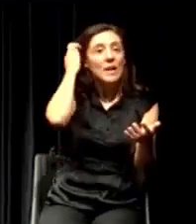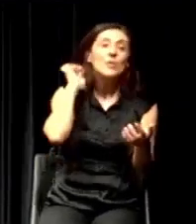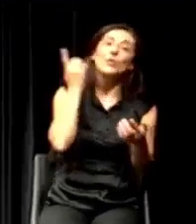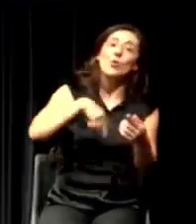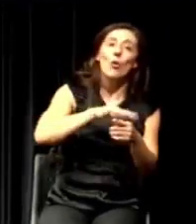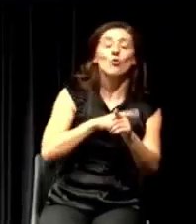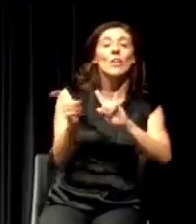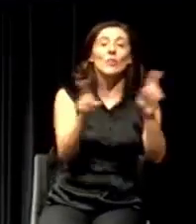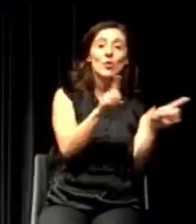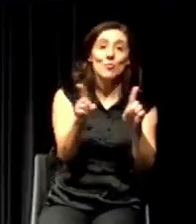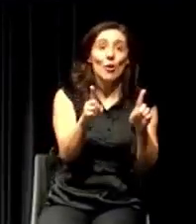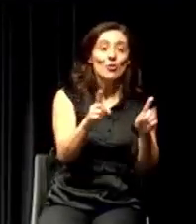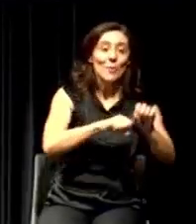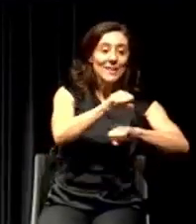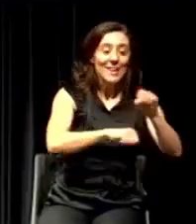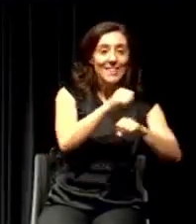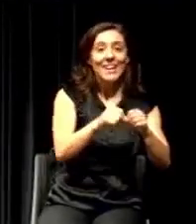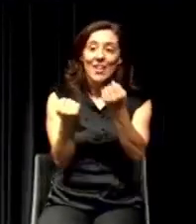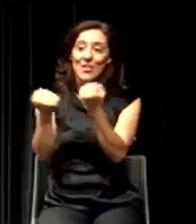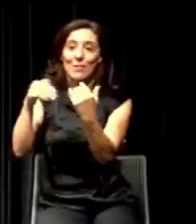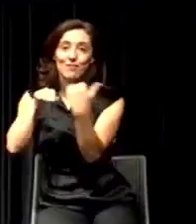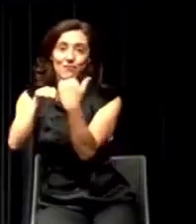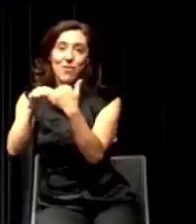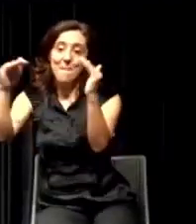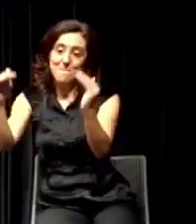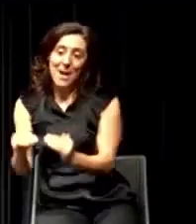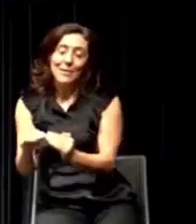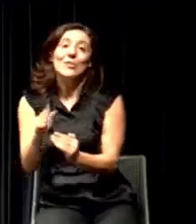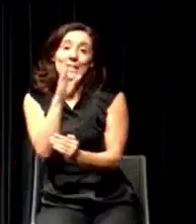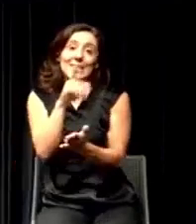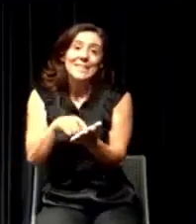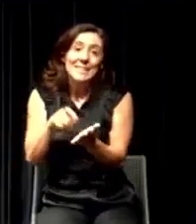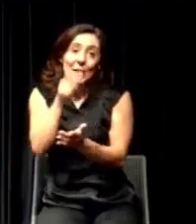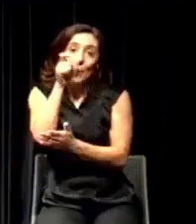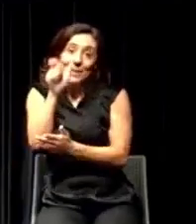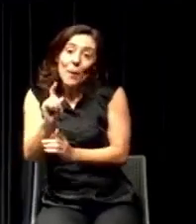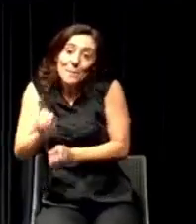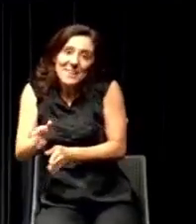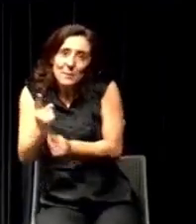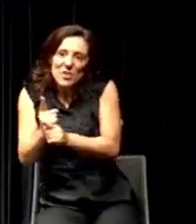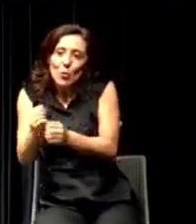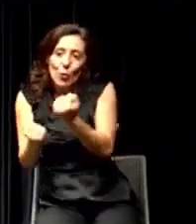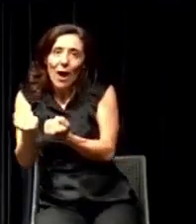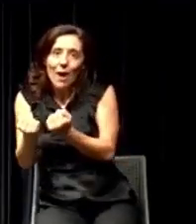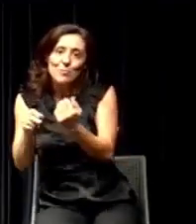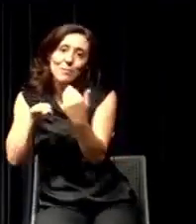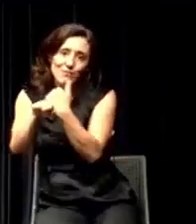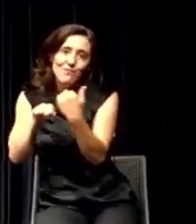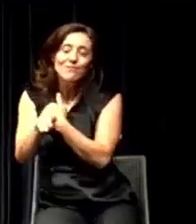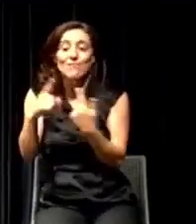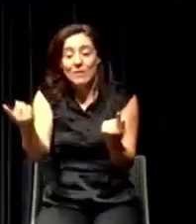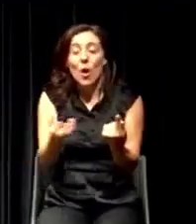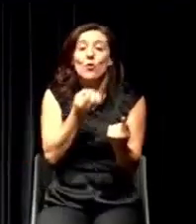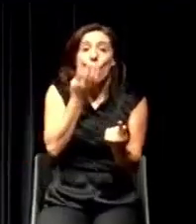automóvel e consequentemente a melhor ao para quem realmente precisa do carro para trocar as receitas de enquadramento e apresentando esse